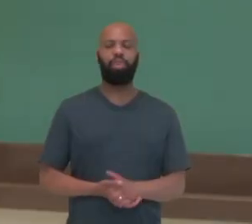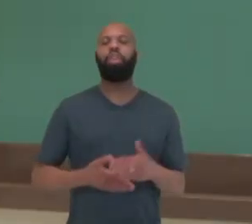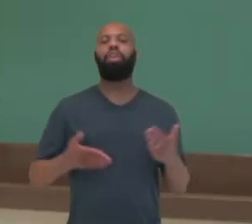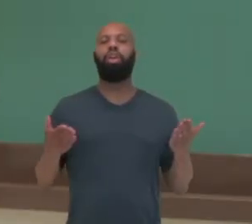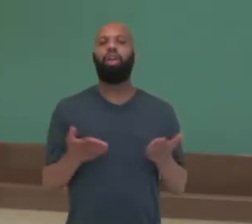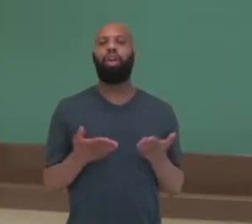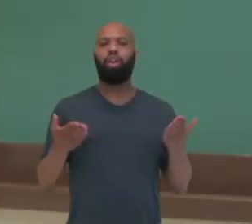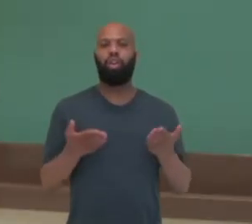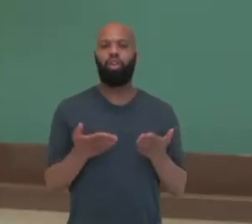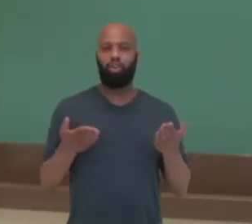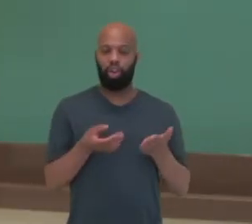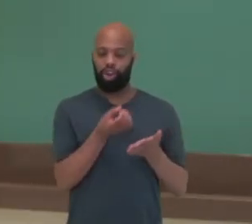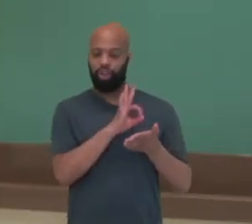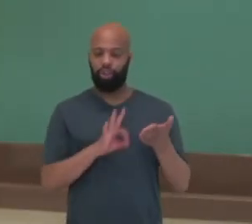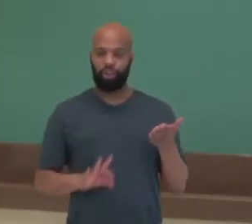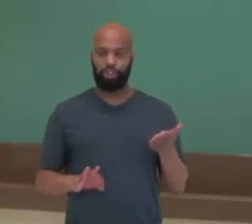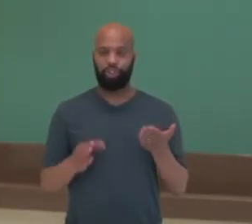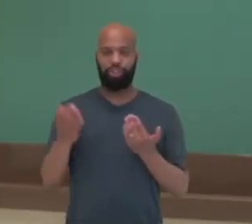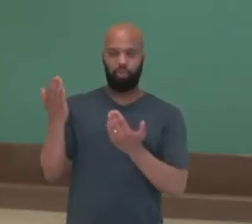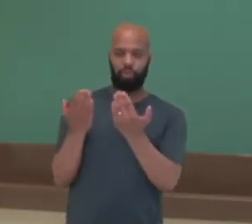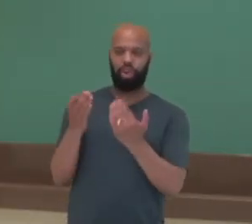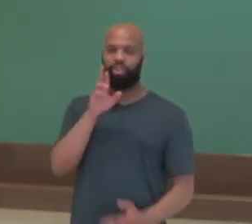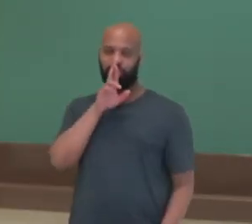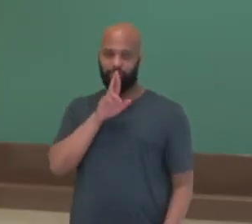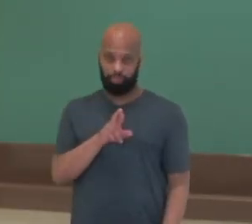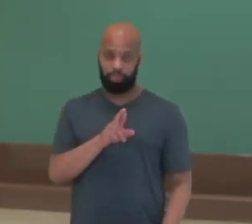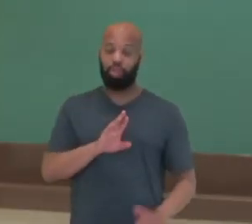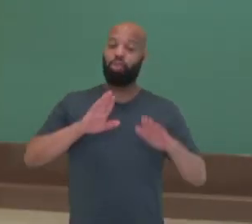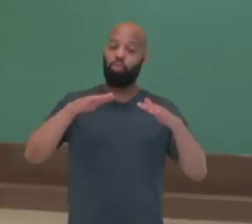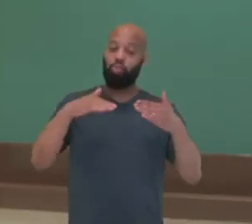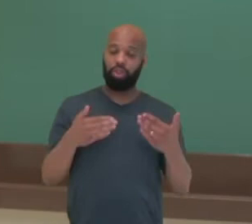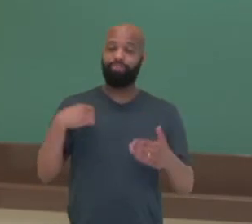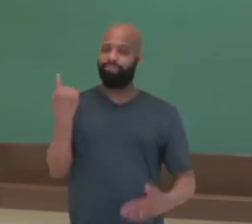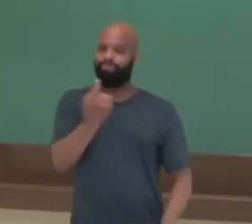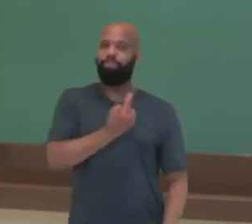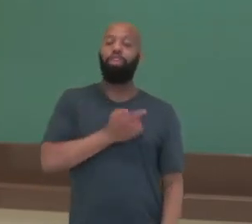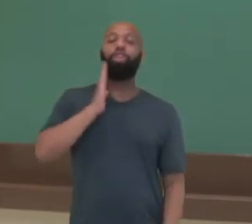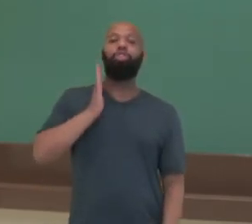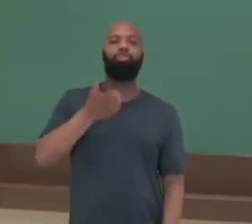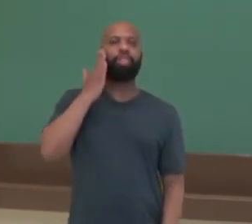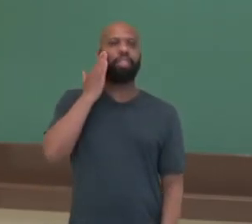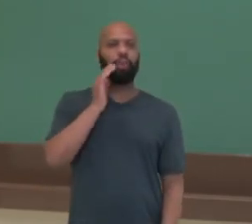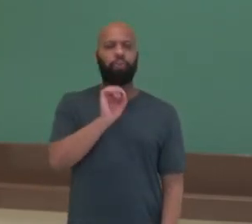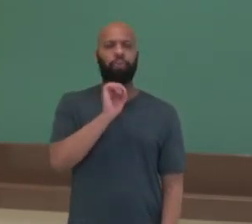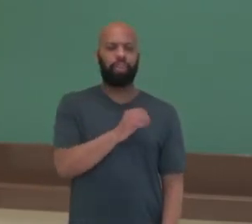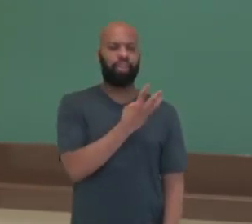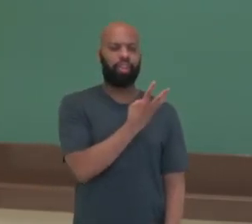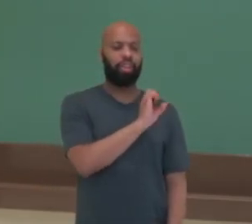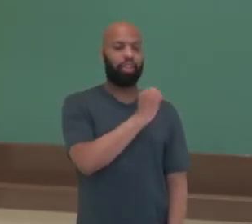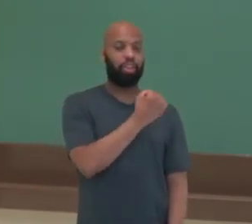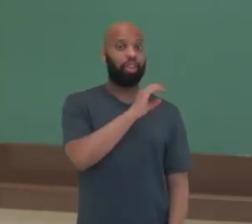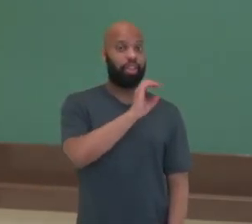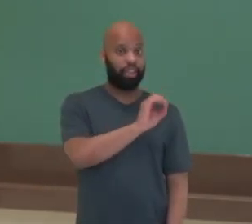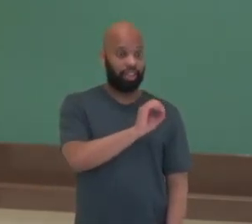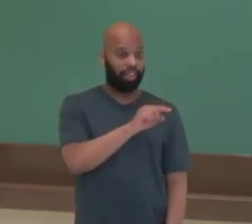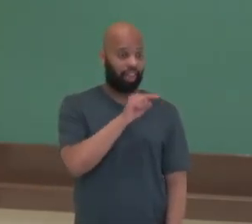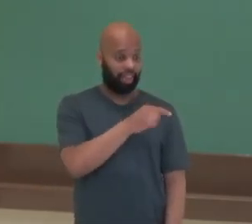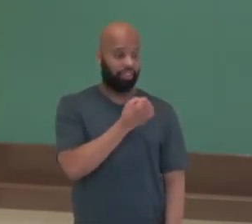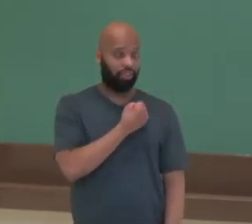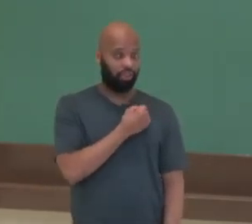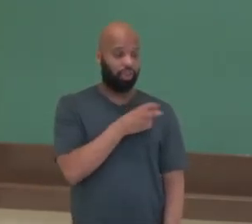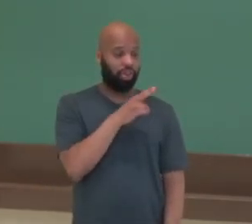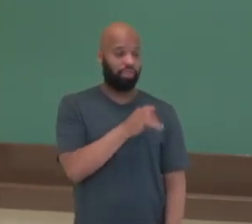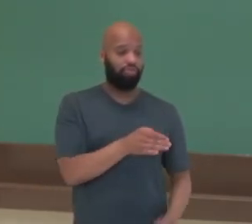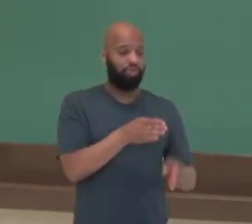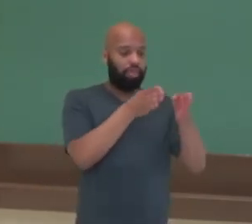Vamos lá, pessoal. Então, veja, nós já sabemos que esse 380, ele será dividido